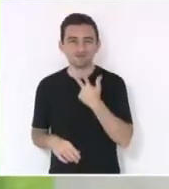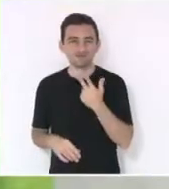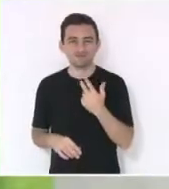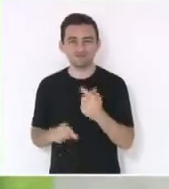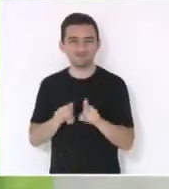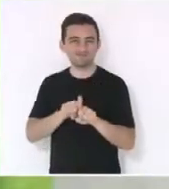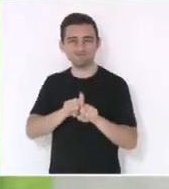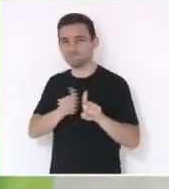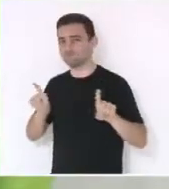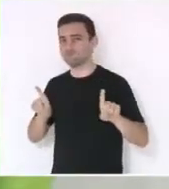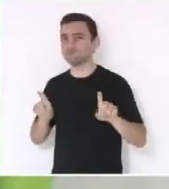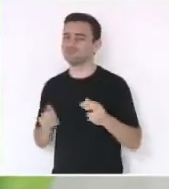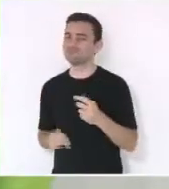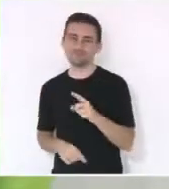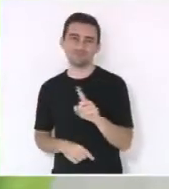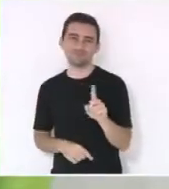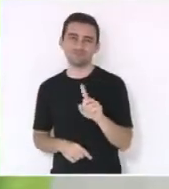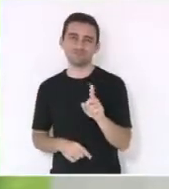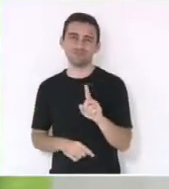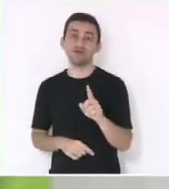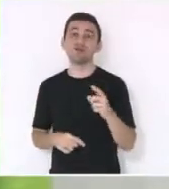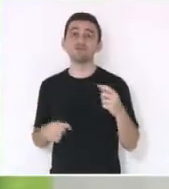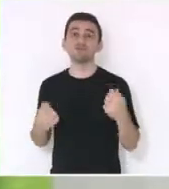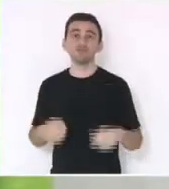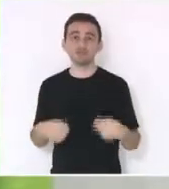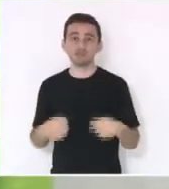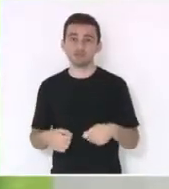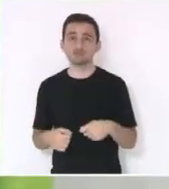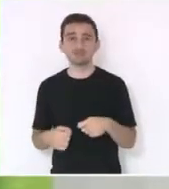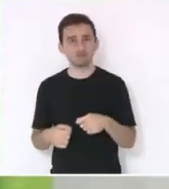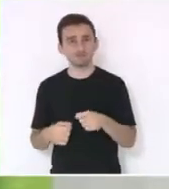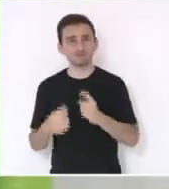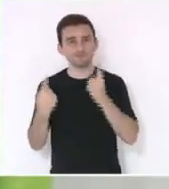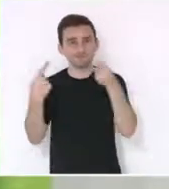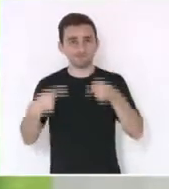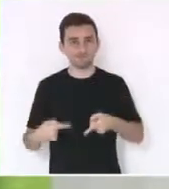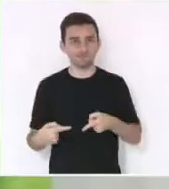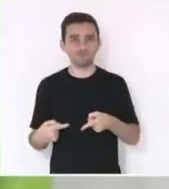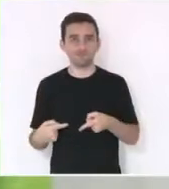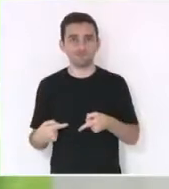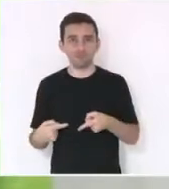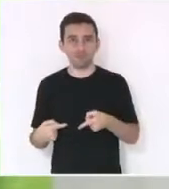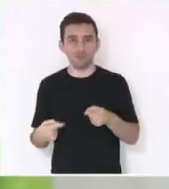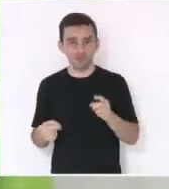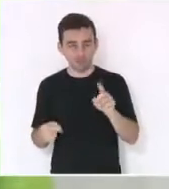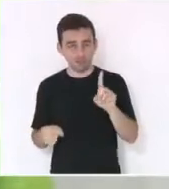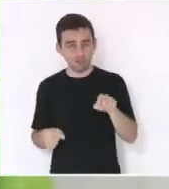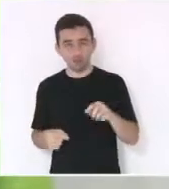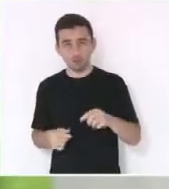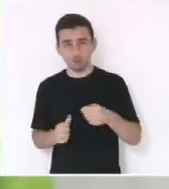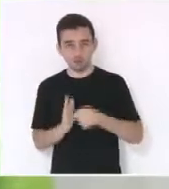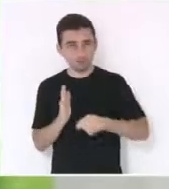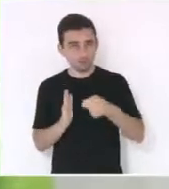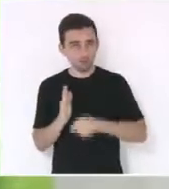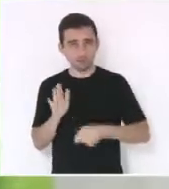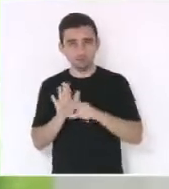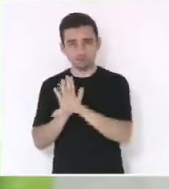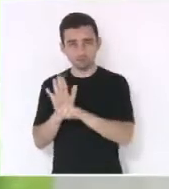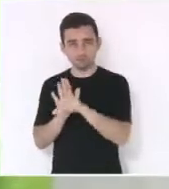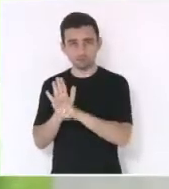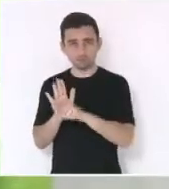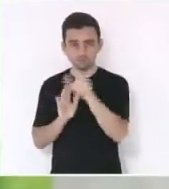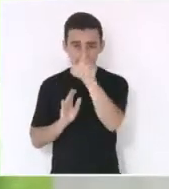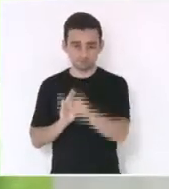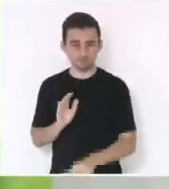isso. Nós precisamos partir para o enfrentamento e esse é o dever e a obrigação do legislador, do